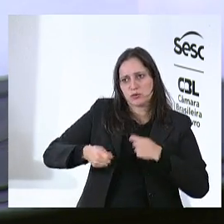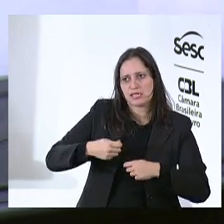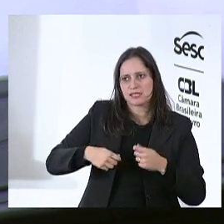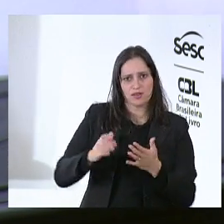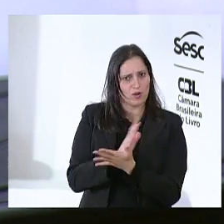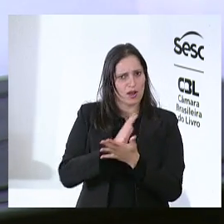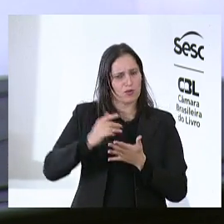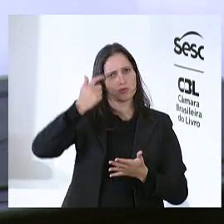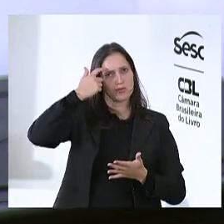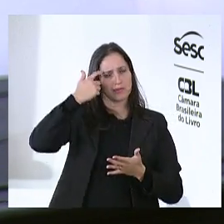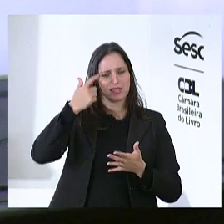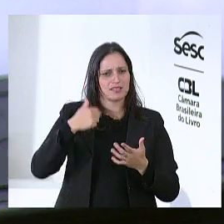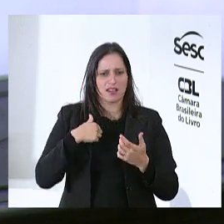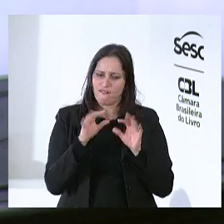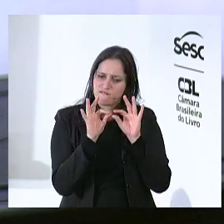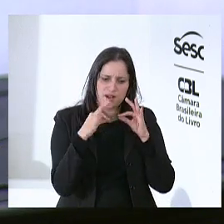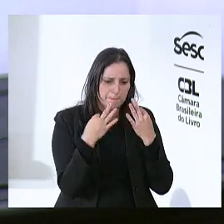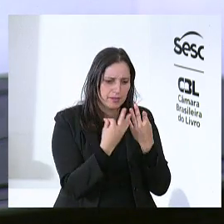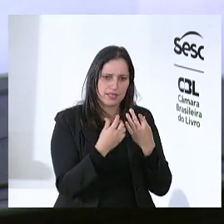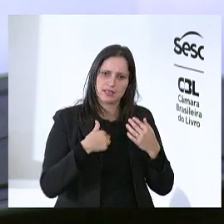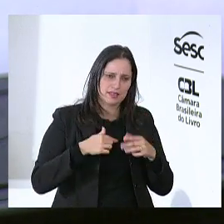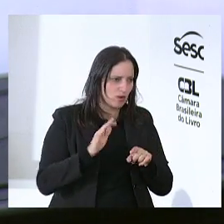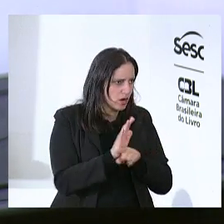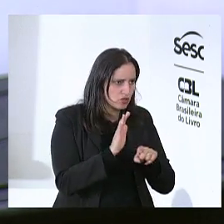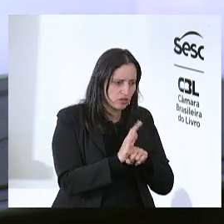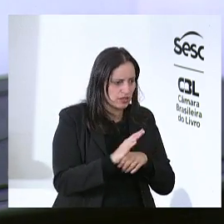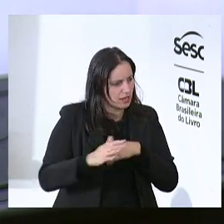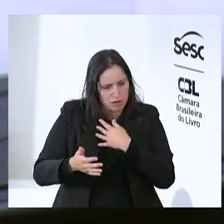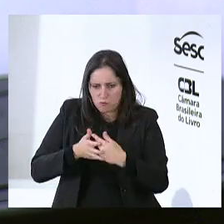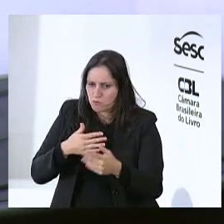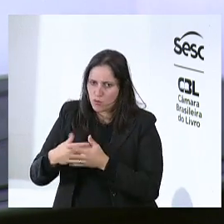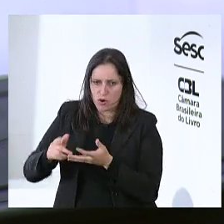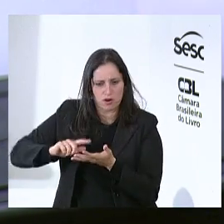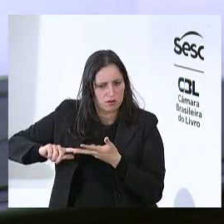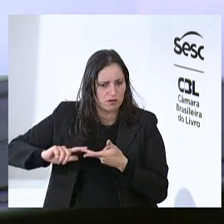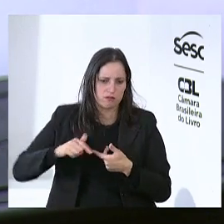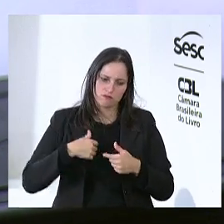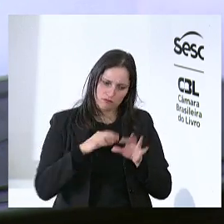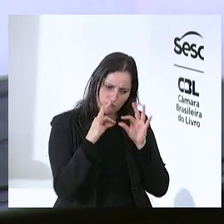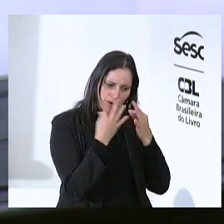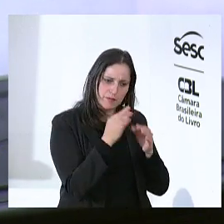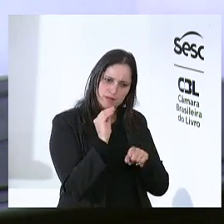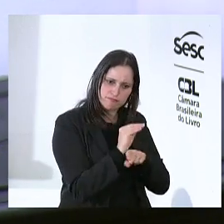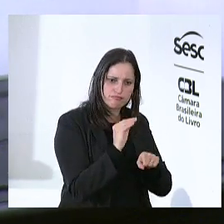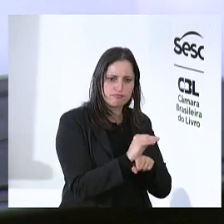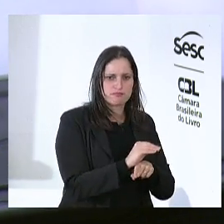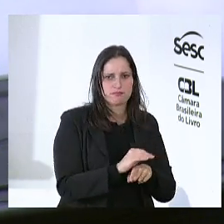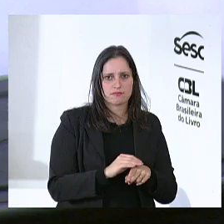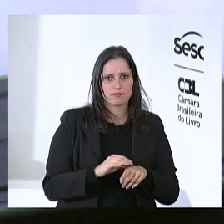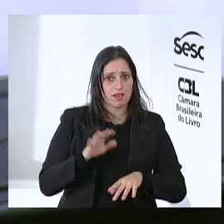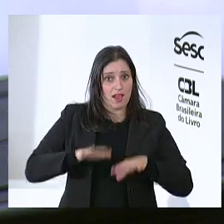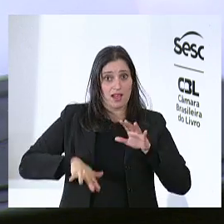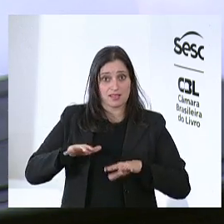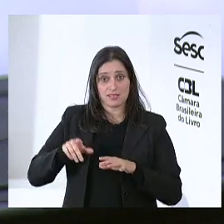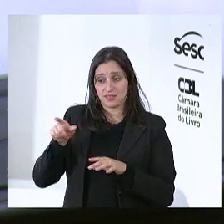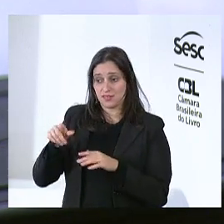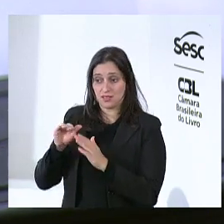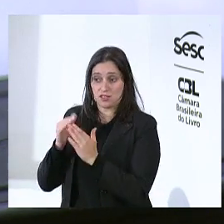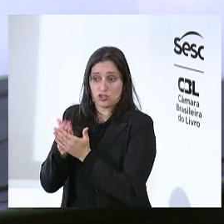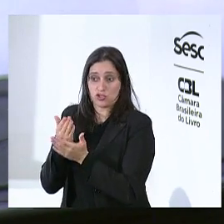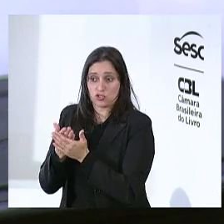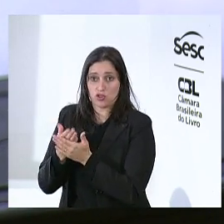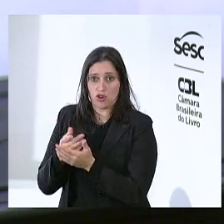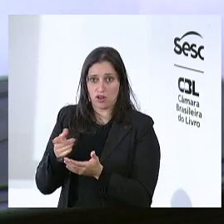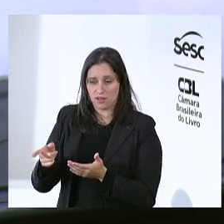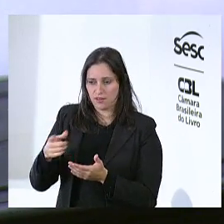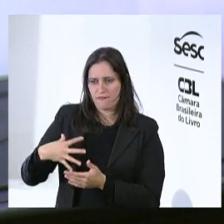família, né? Eu vou lá brigar com o professor quando meu filho é suspenso, quando tem uma nota